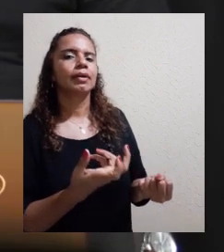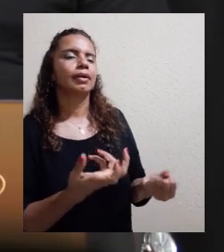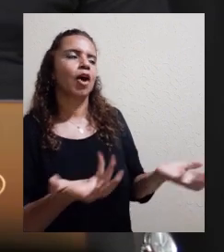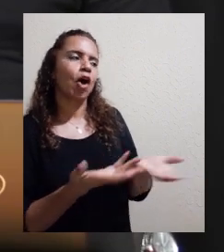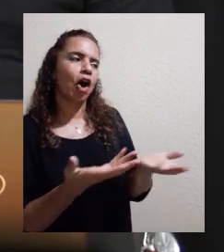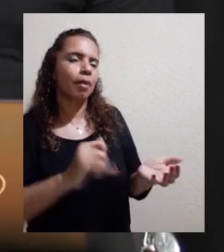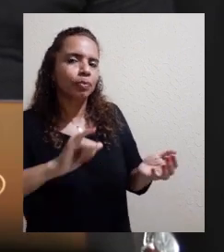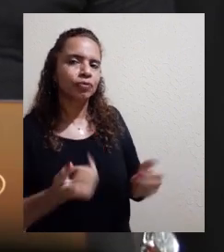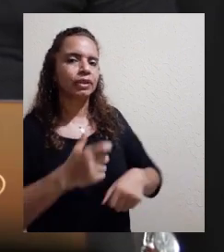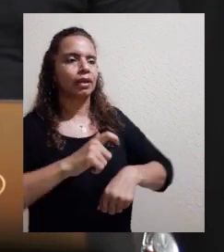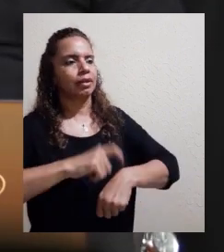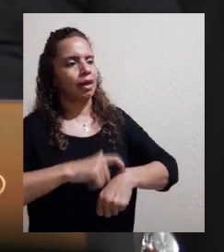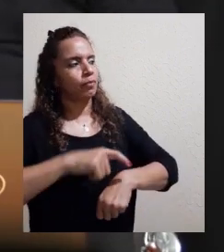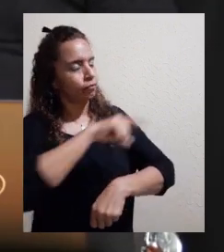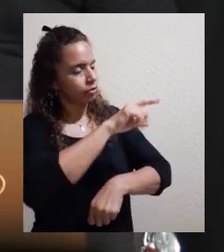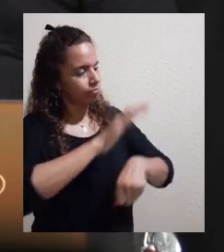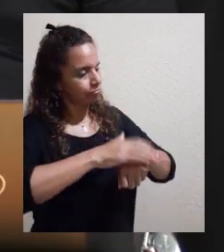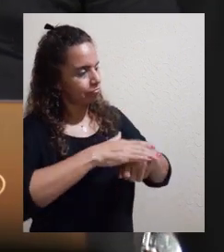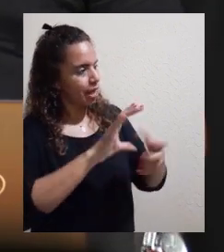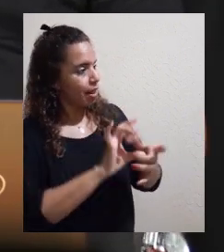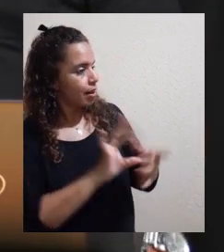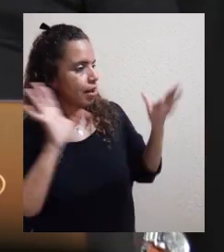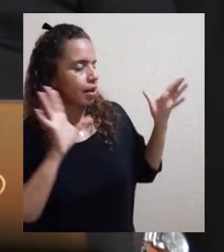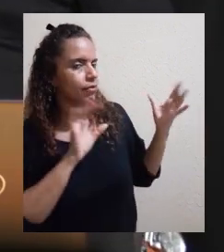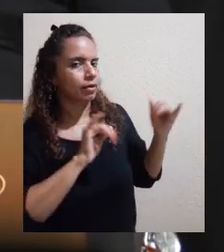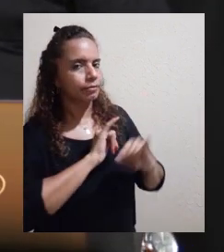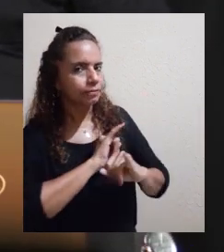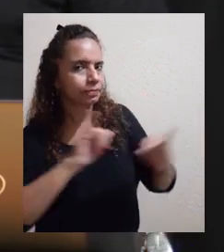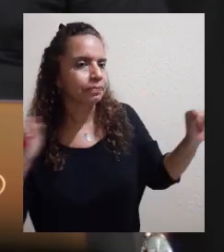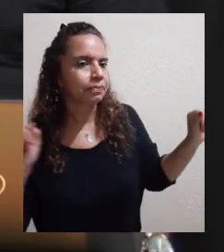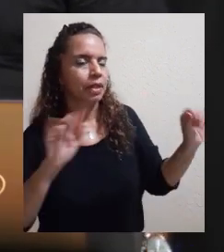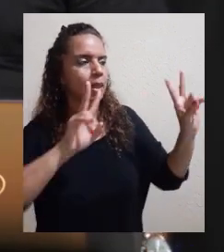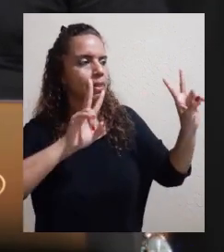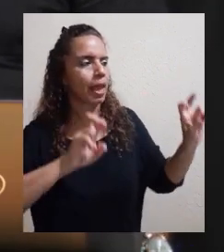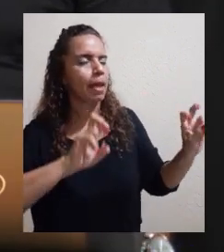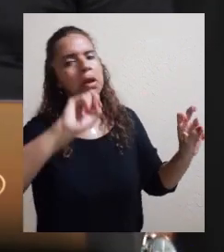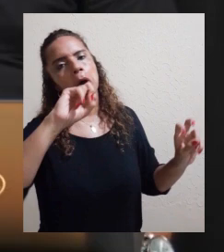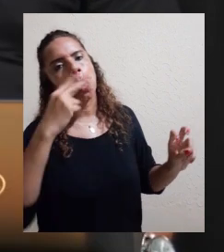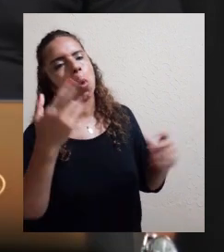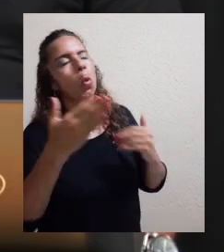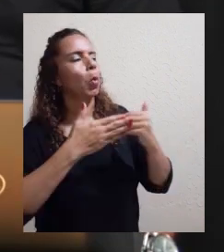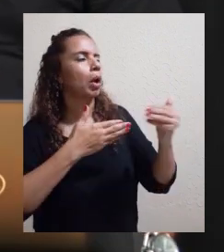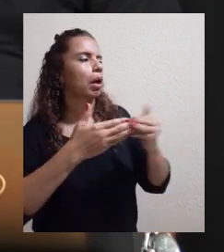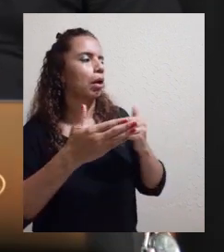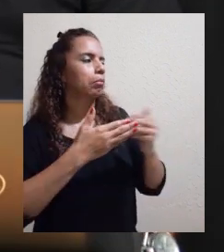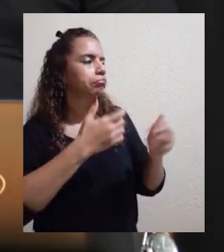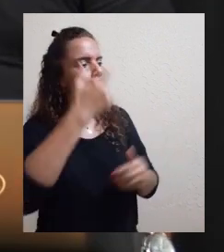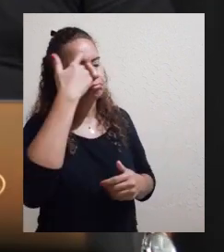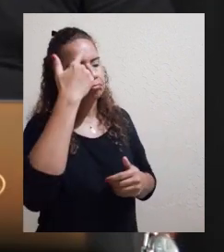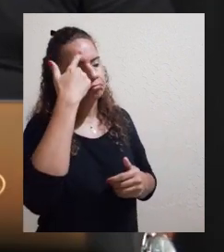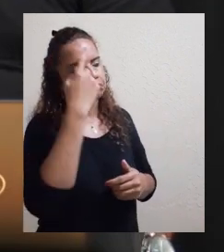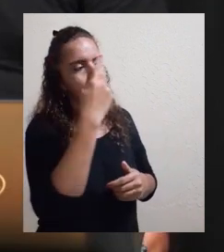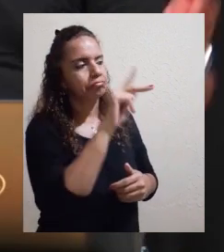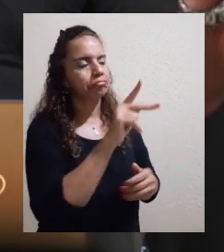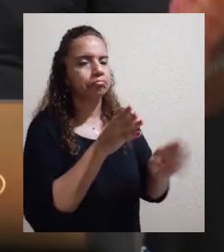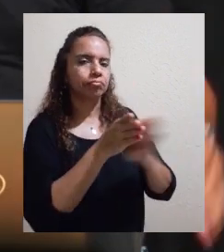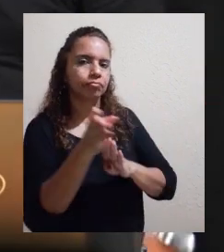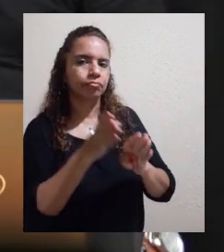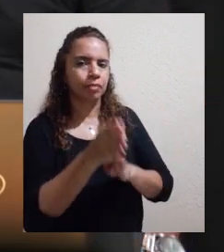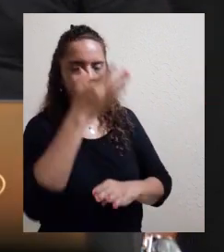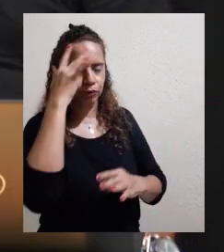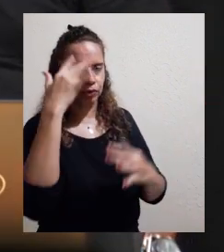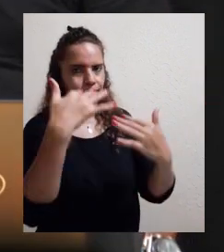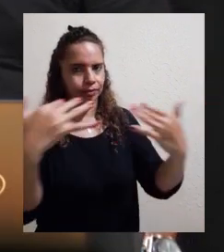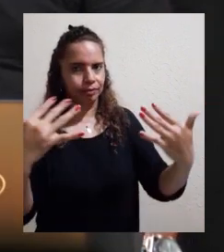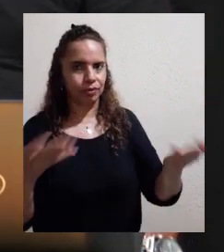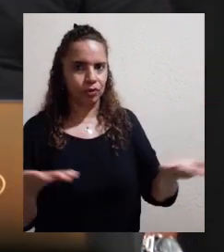esse momento final para você dar as informações que você quiser a respeito do tema ou qualquer recomendação